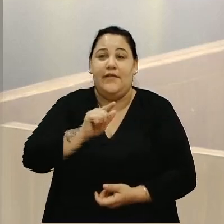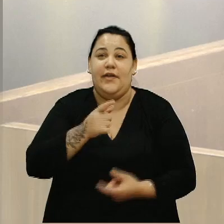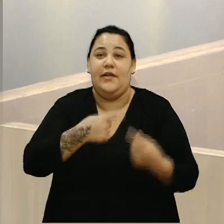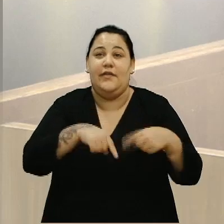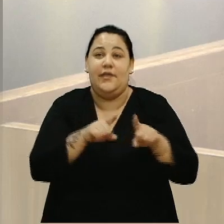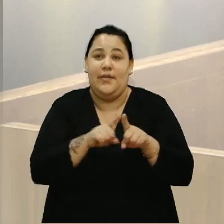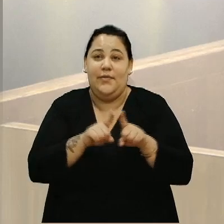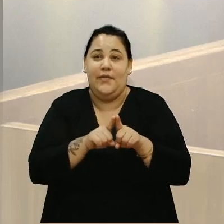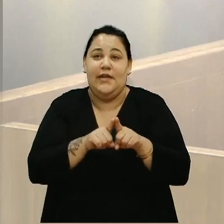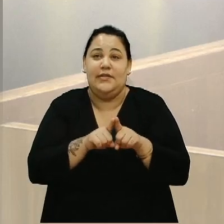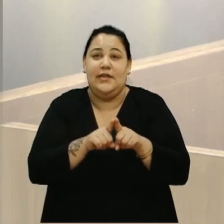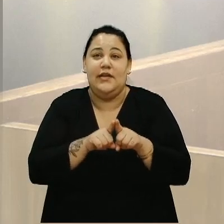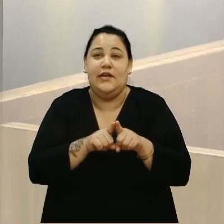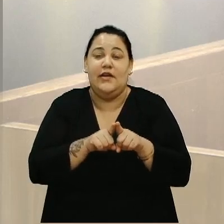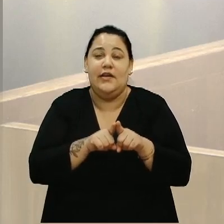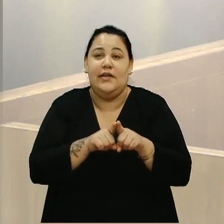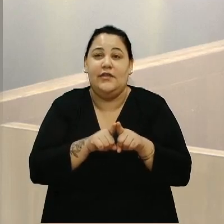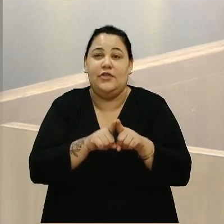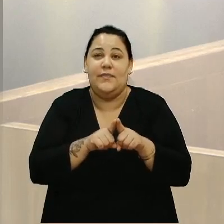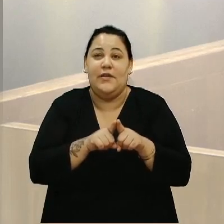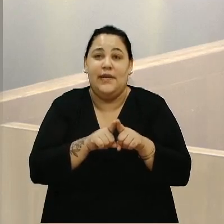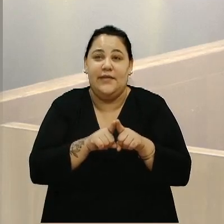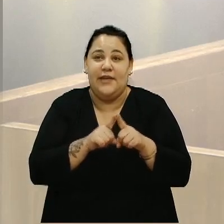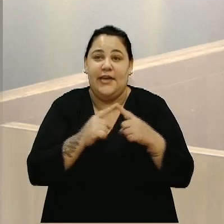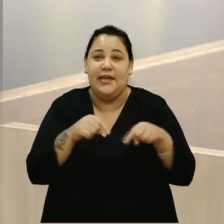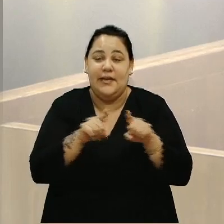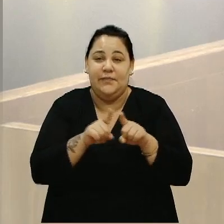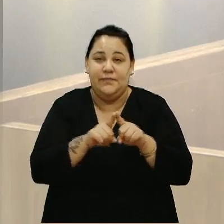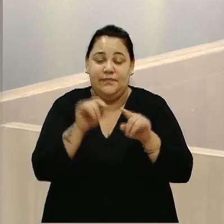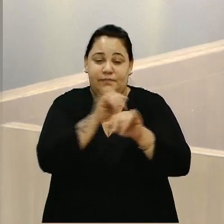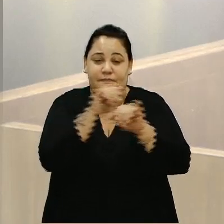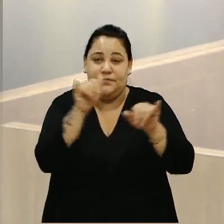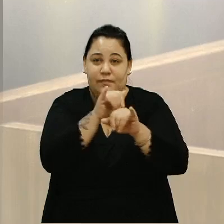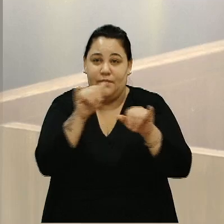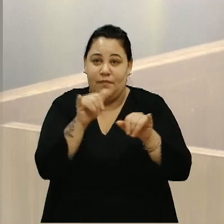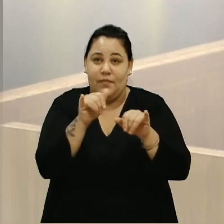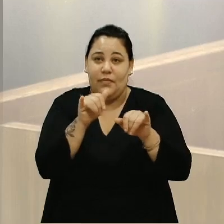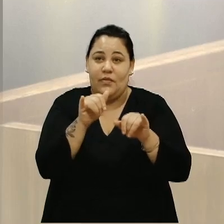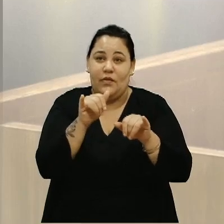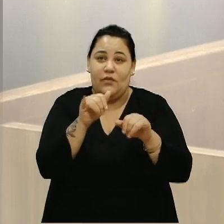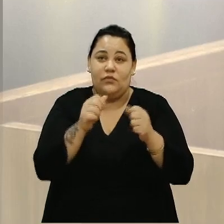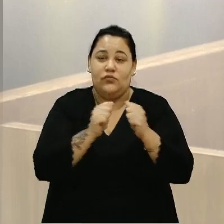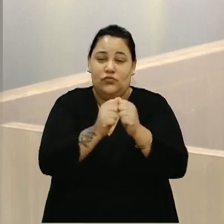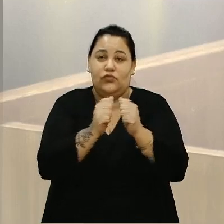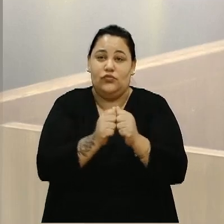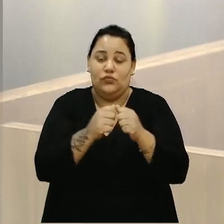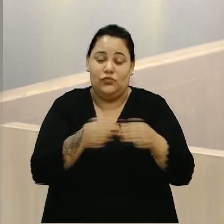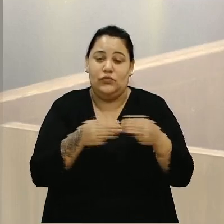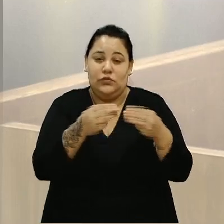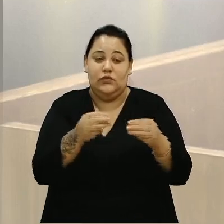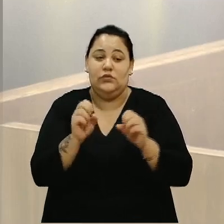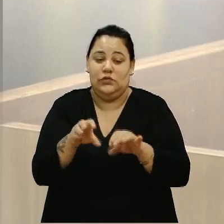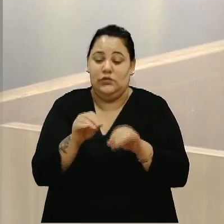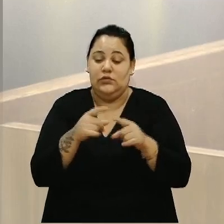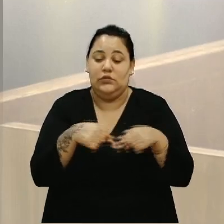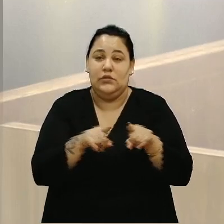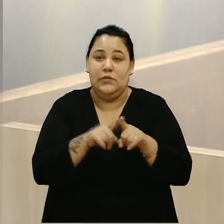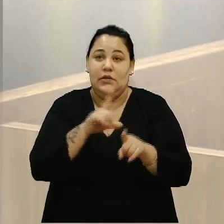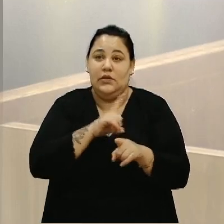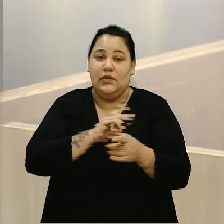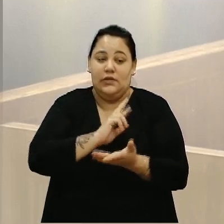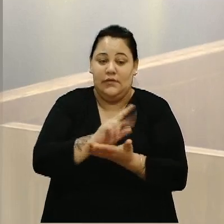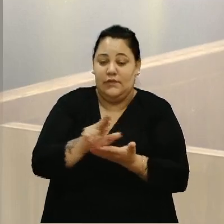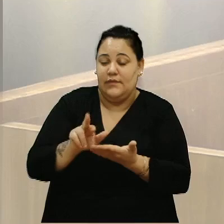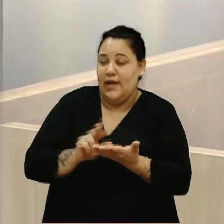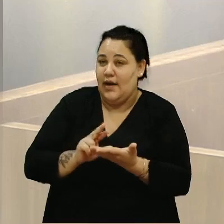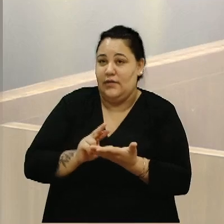tivemos ontem, anunciada pelo governo federal, através do ministro da Educação, ela tem